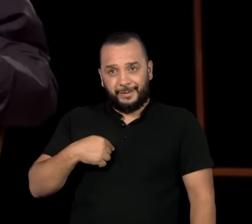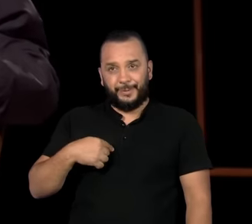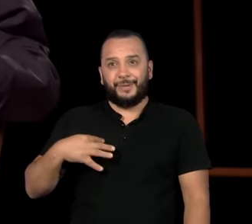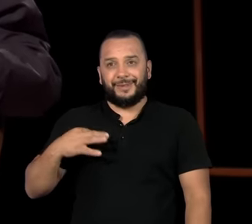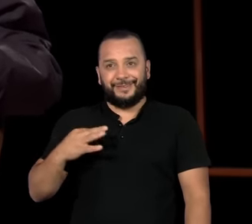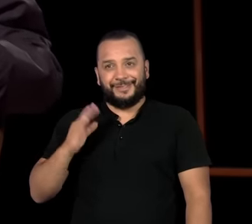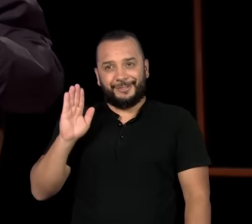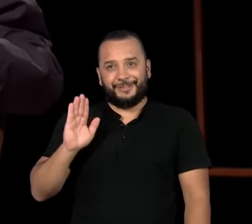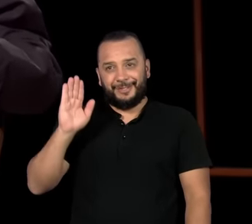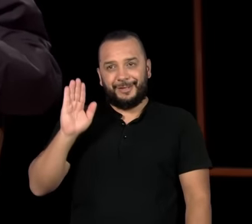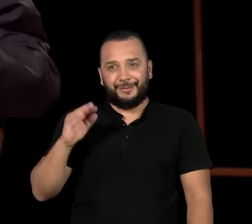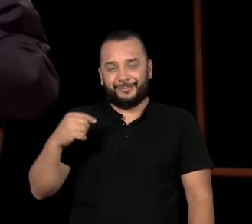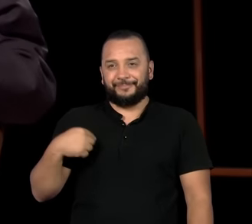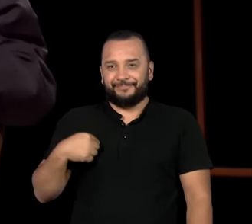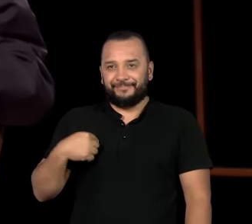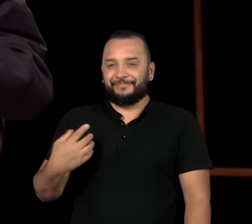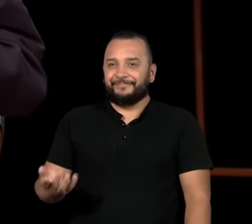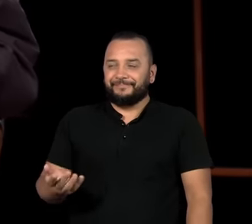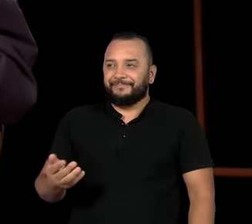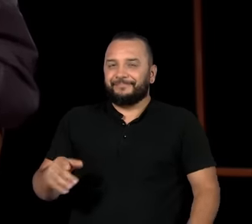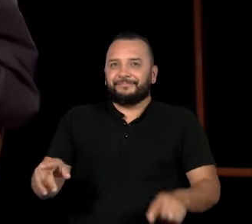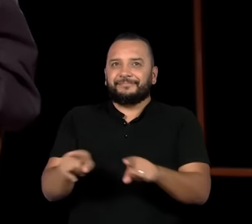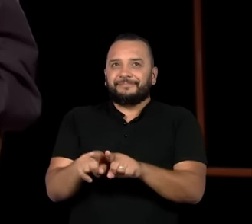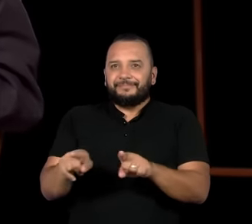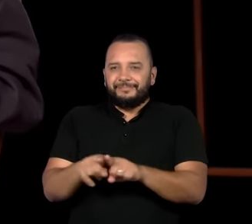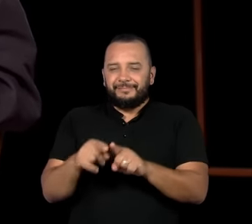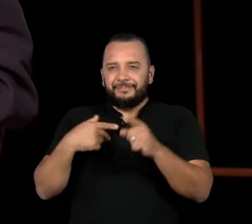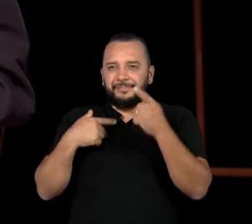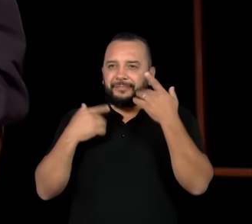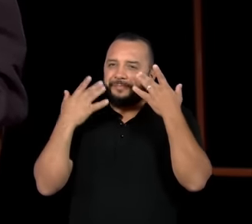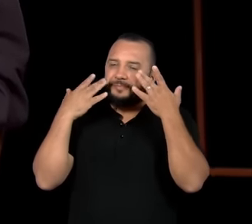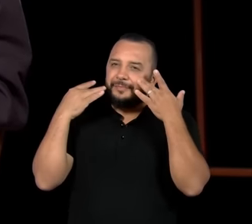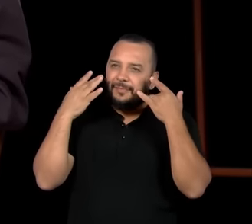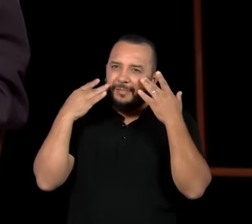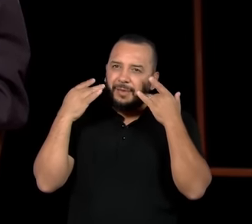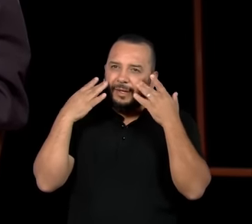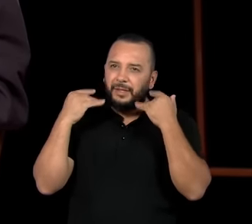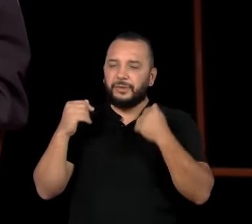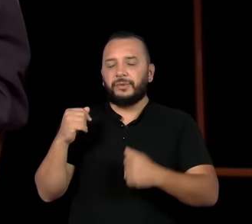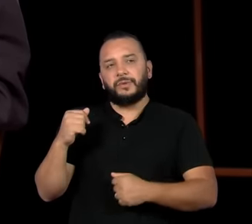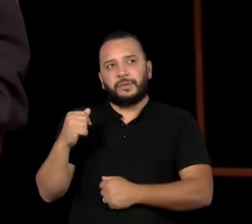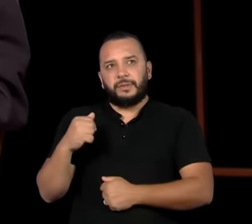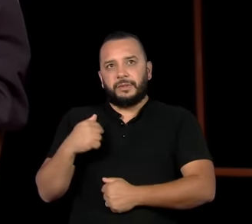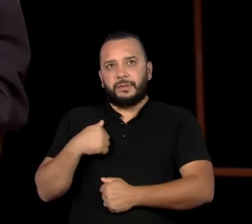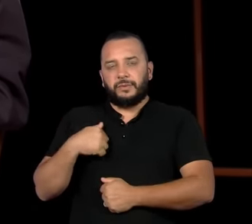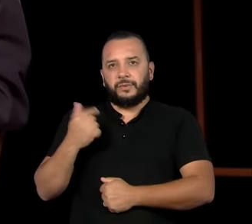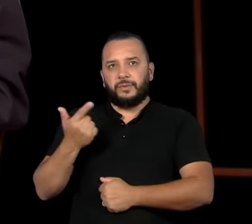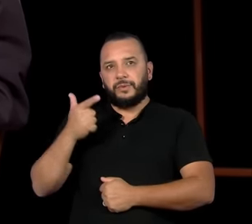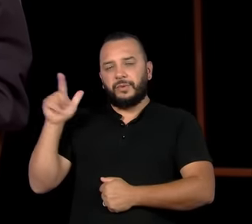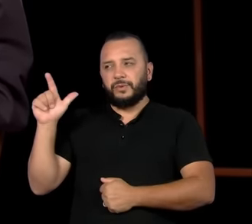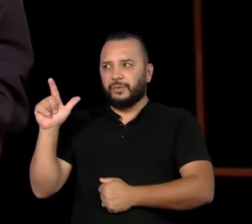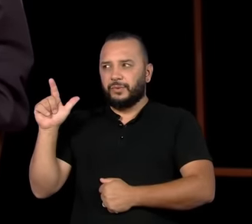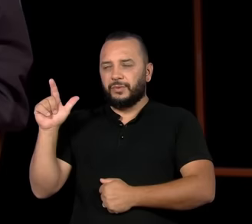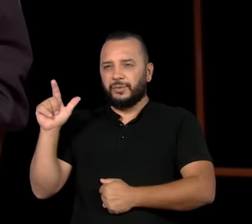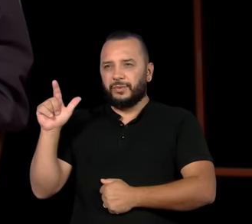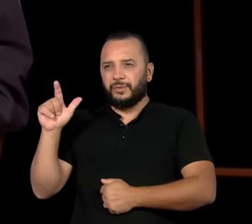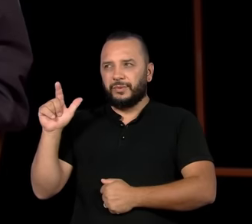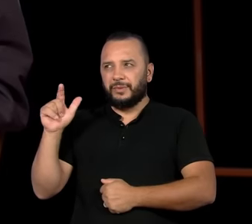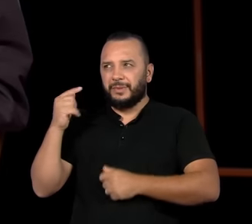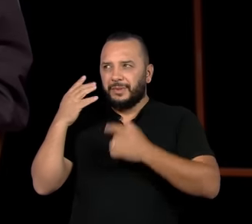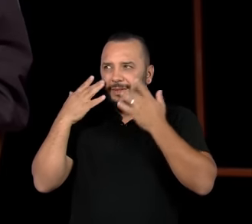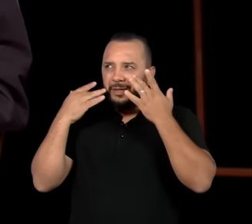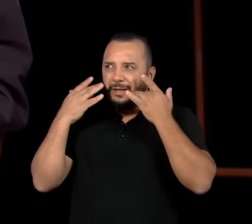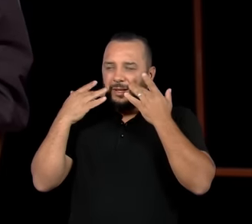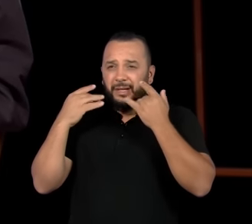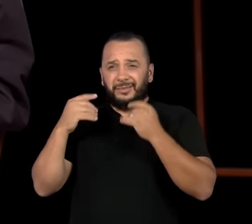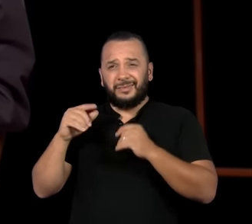candidato. E o que mais? Em teatro, eu fiz uma outra peça que foi um